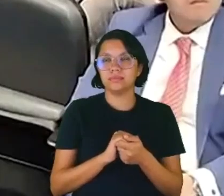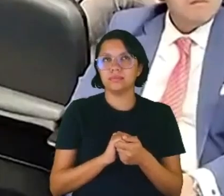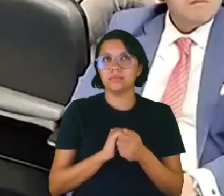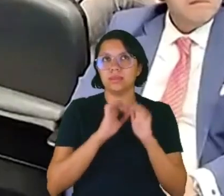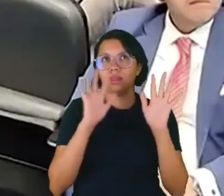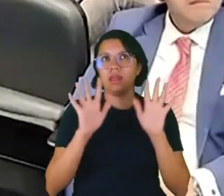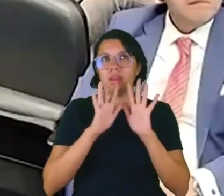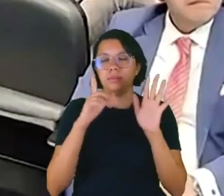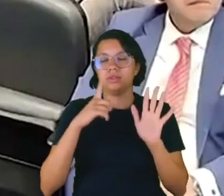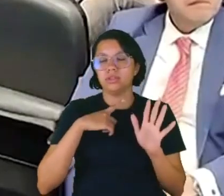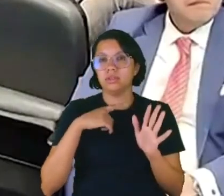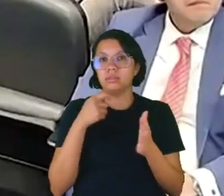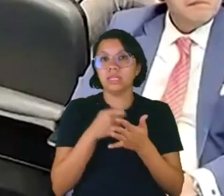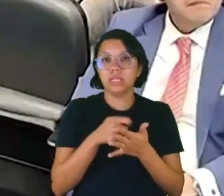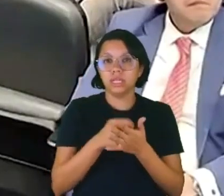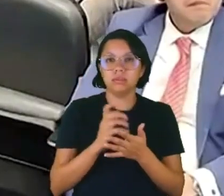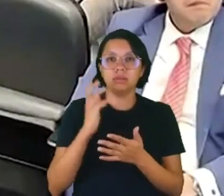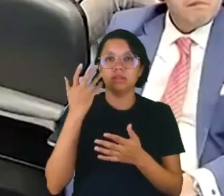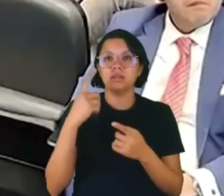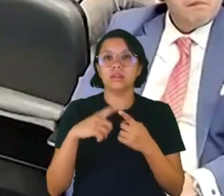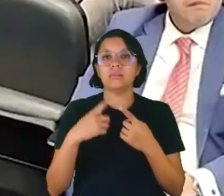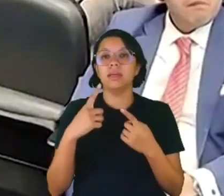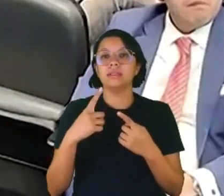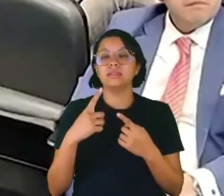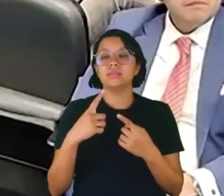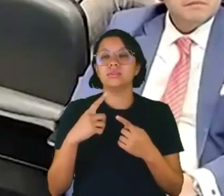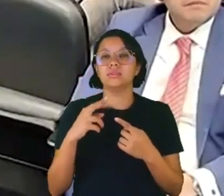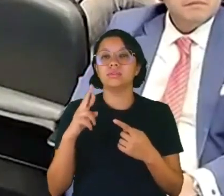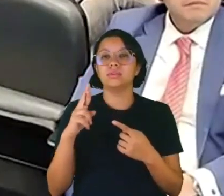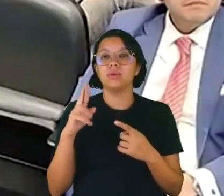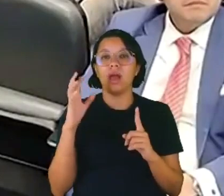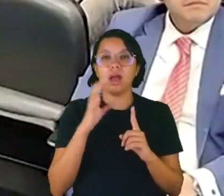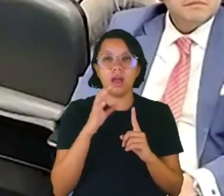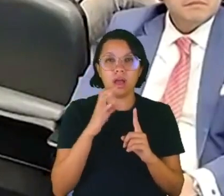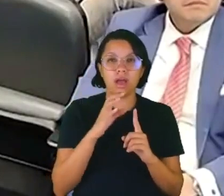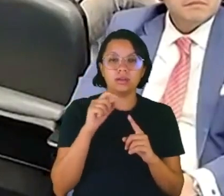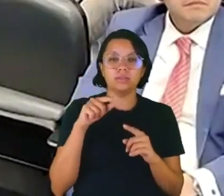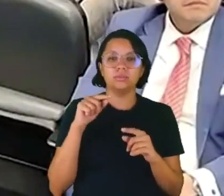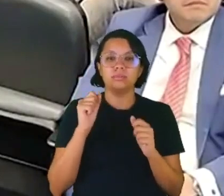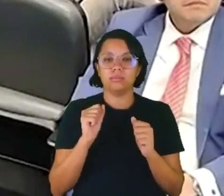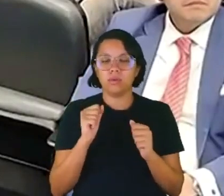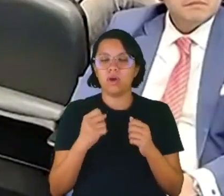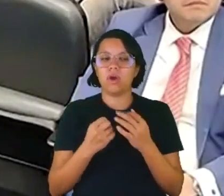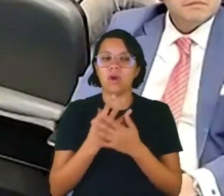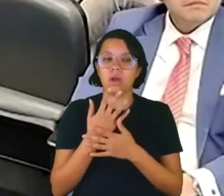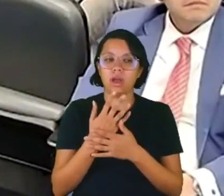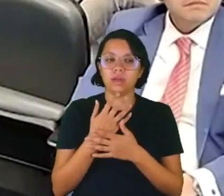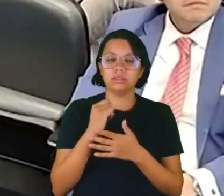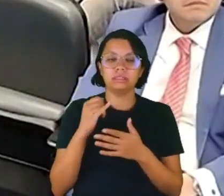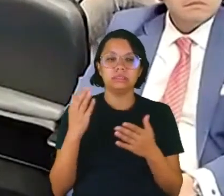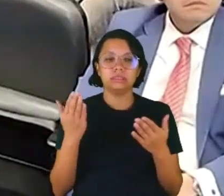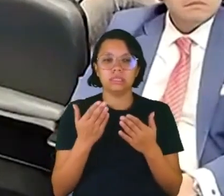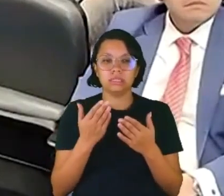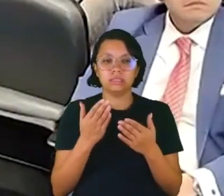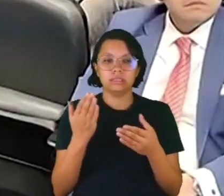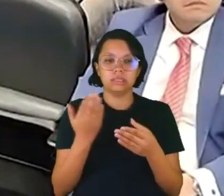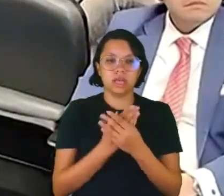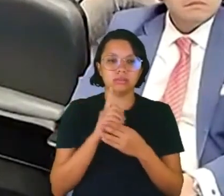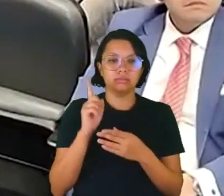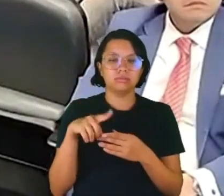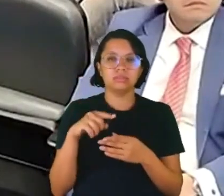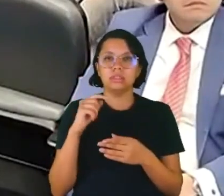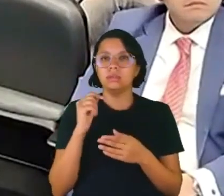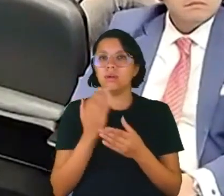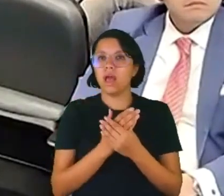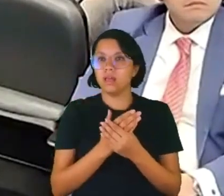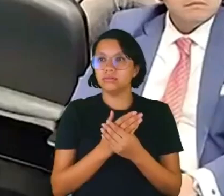evidentemente, tem uma determinada solução, mas e o reflexo que isso pode gerar? E se, nesses casos, não seria o caso,